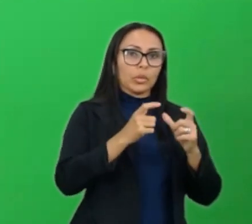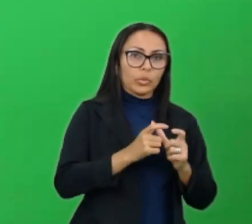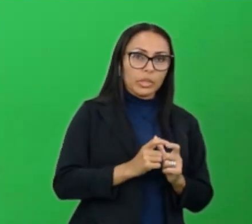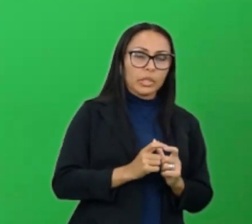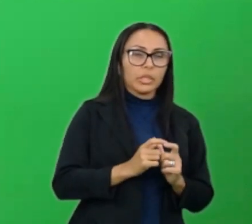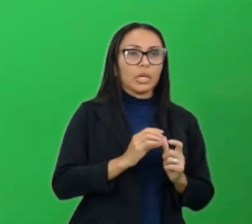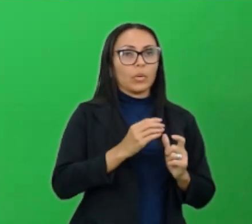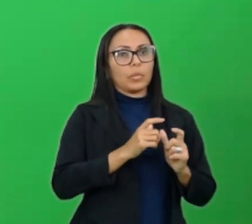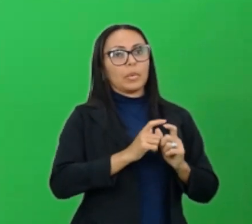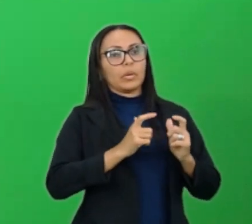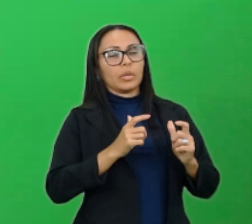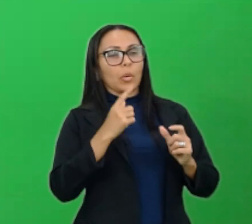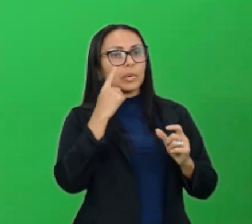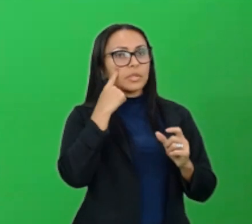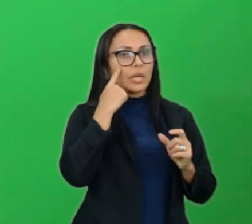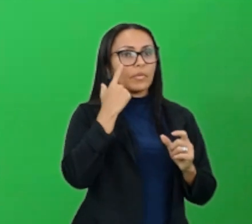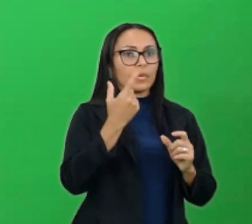observado.